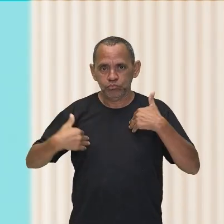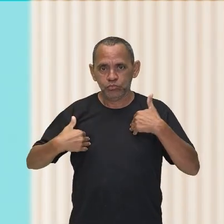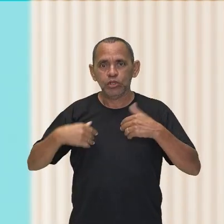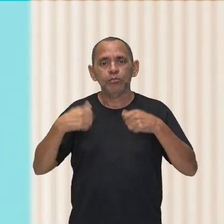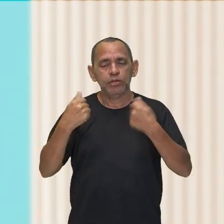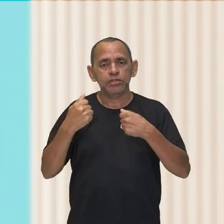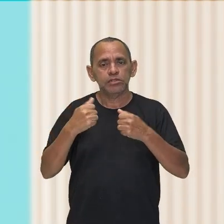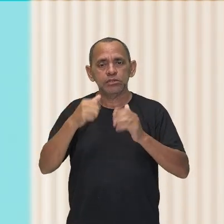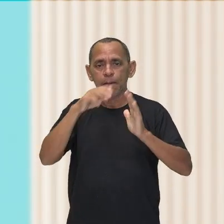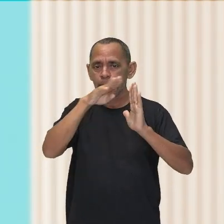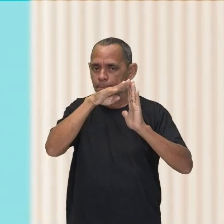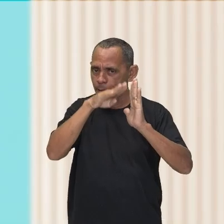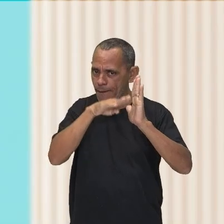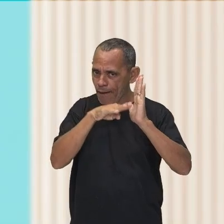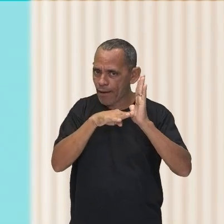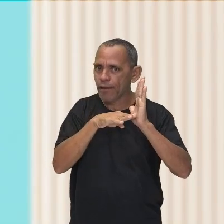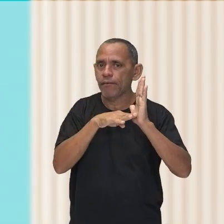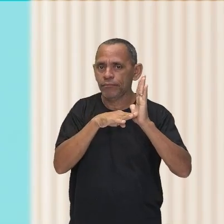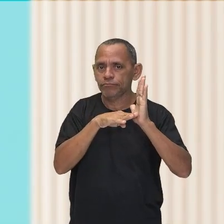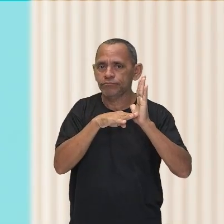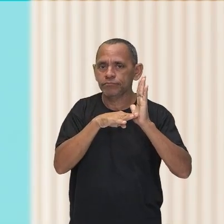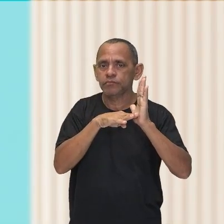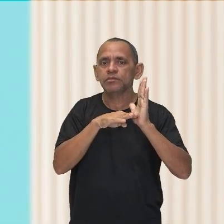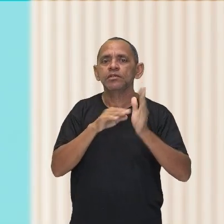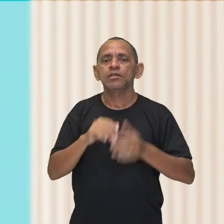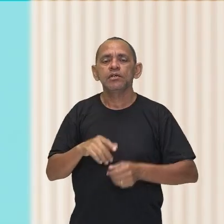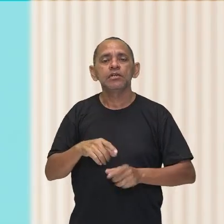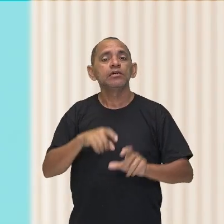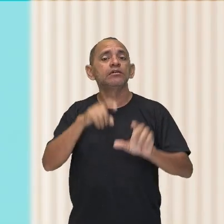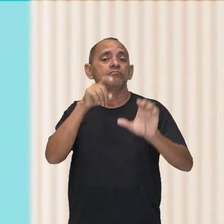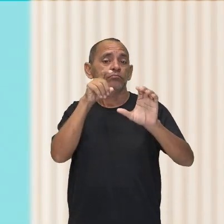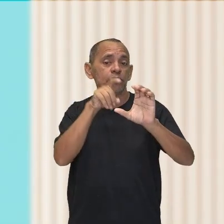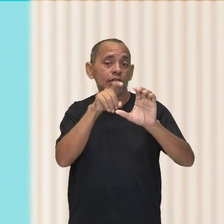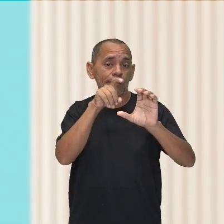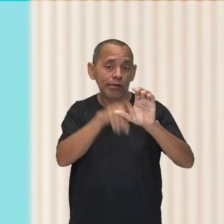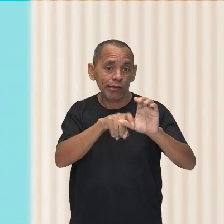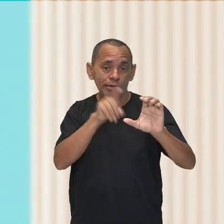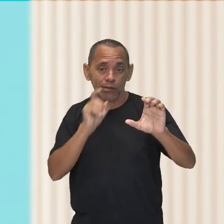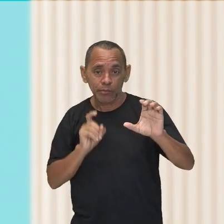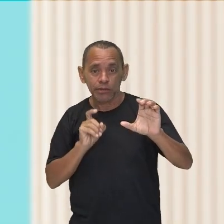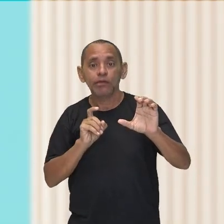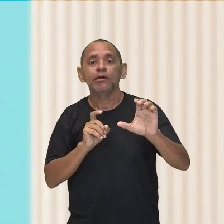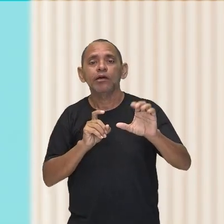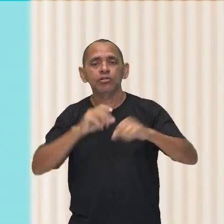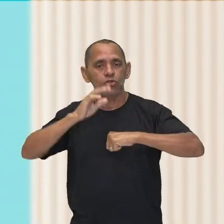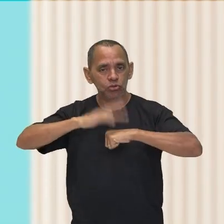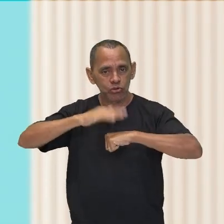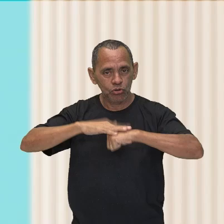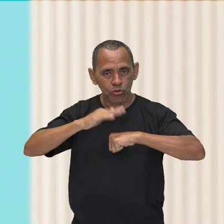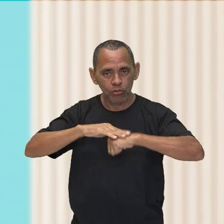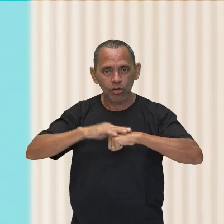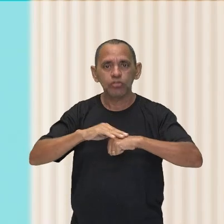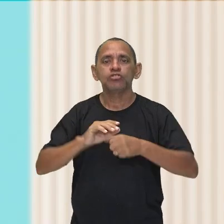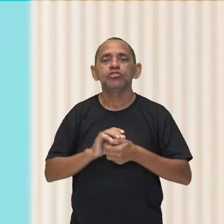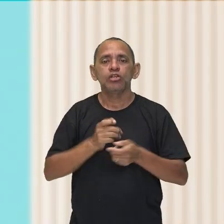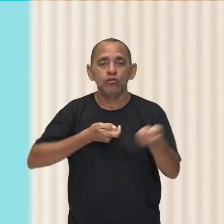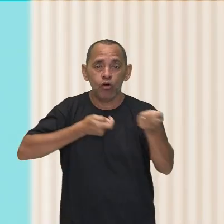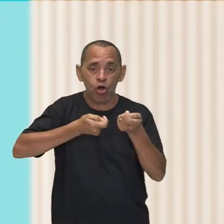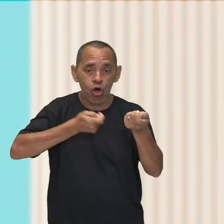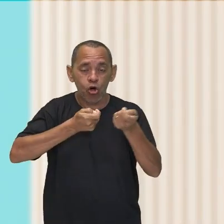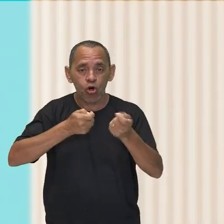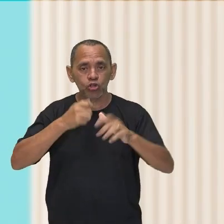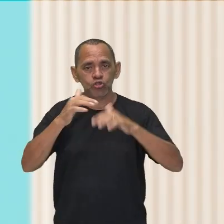nível, Ou seja, ela precisa ser independente, precisa saber conseguir ter um controle melhor dos seus